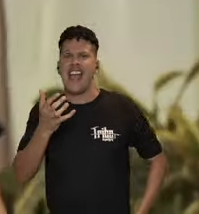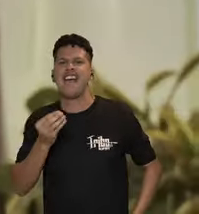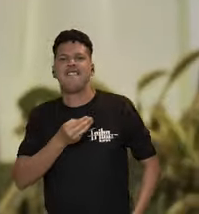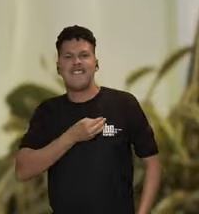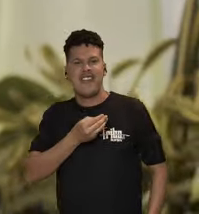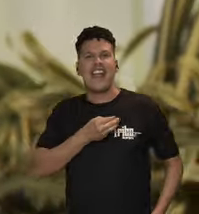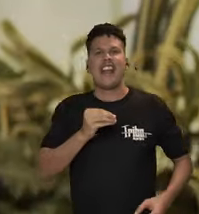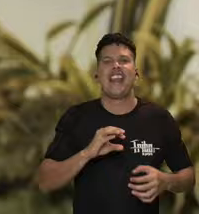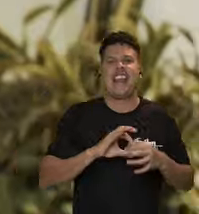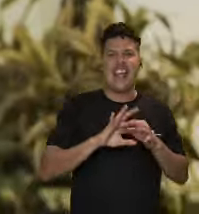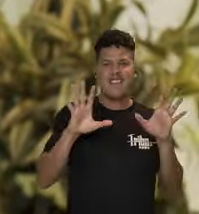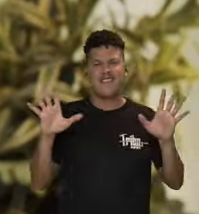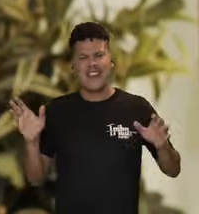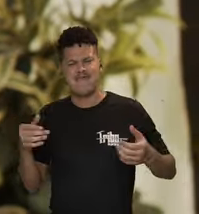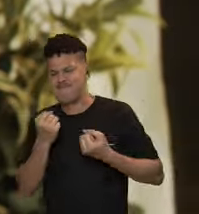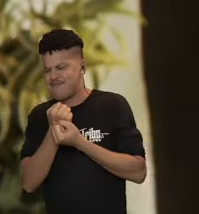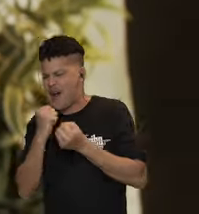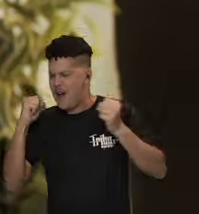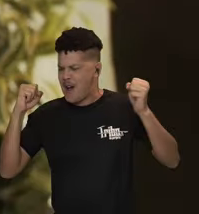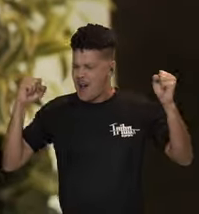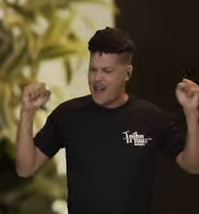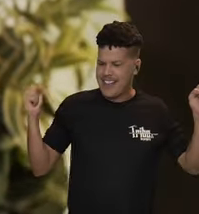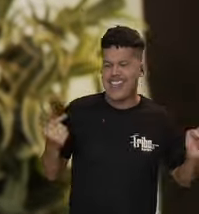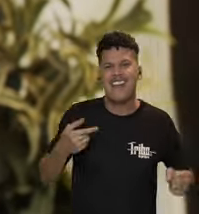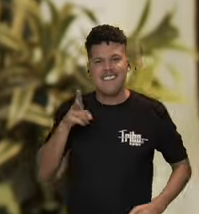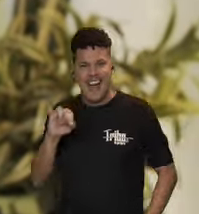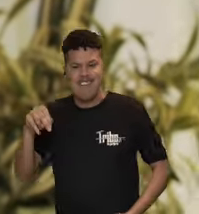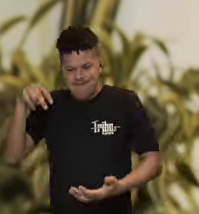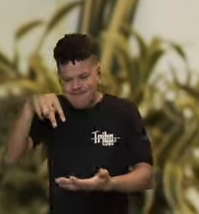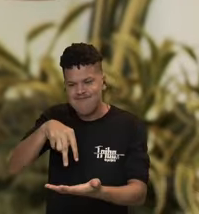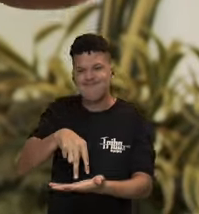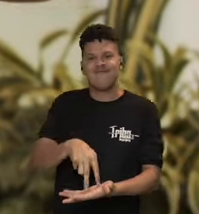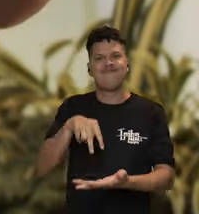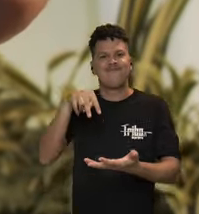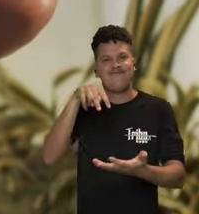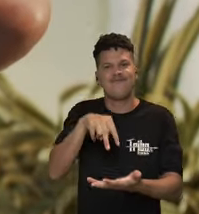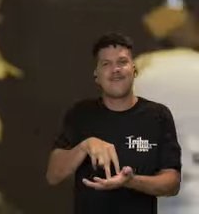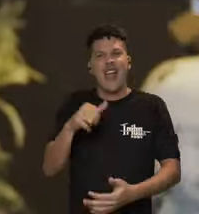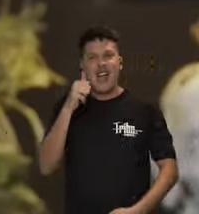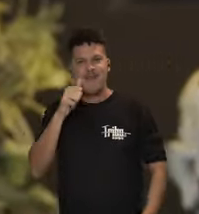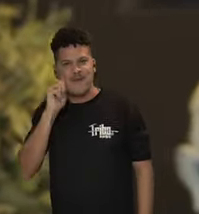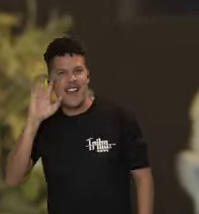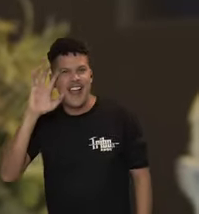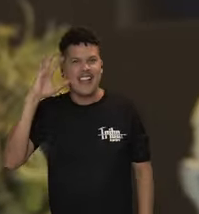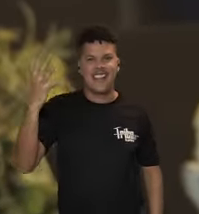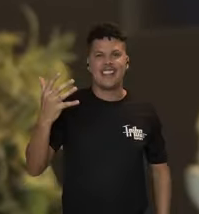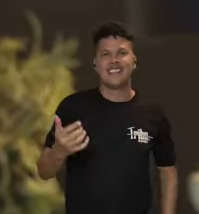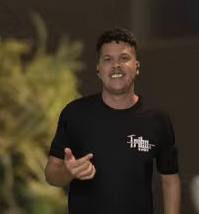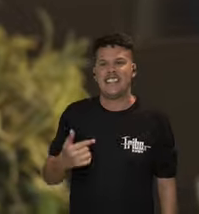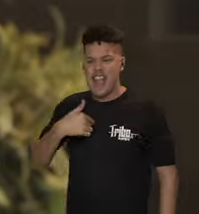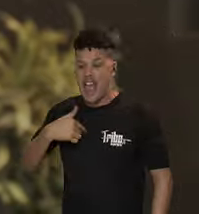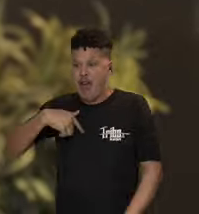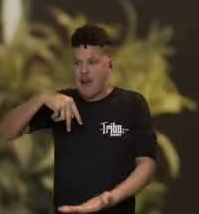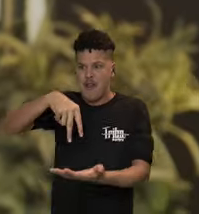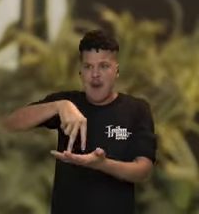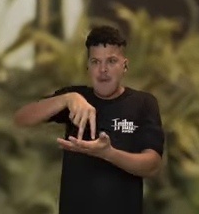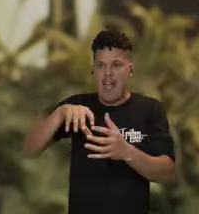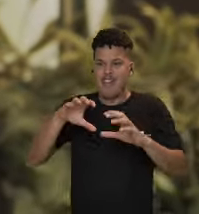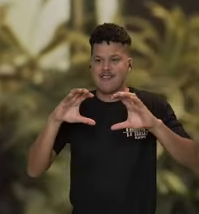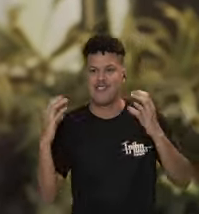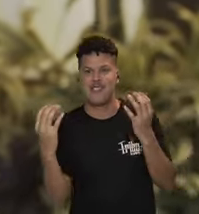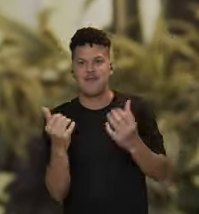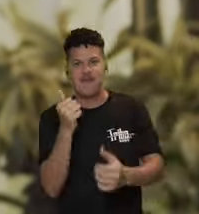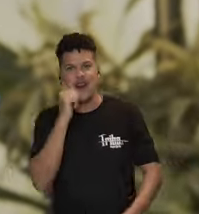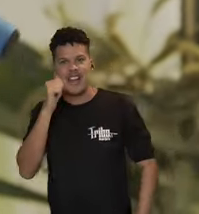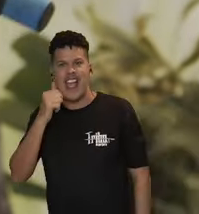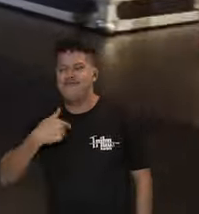valor, elas vão gostar, e seja como fosse, ela é que decide. eu tô no meio até esse lugar.